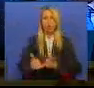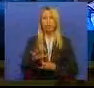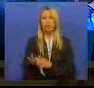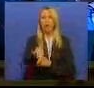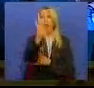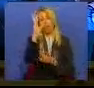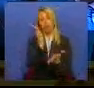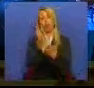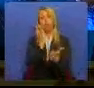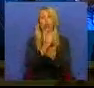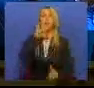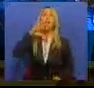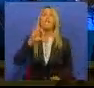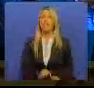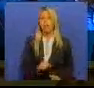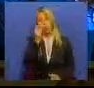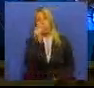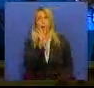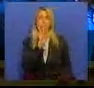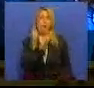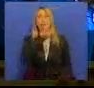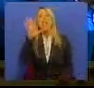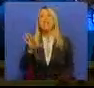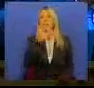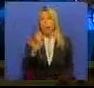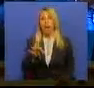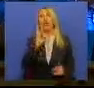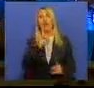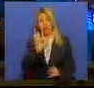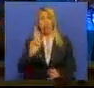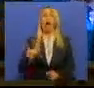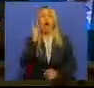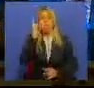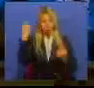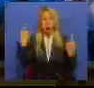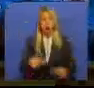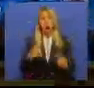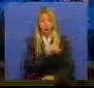as escolas dos filhos que os pais e as famílias devem soberanamente tomar.